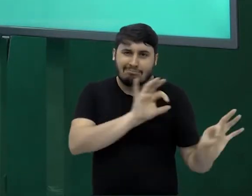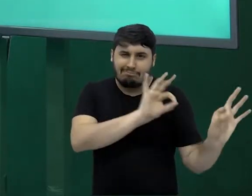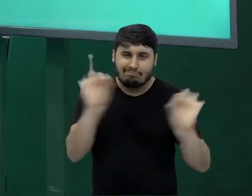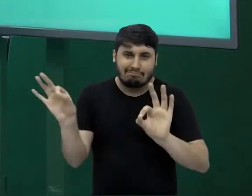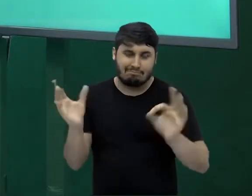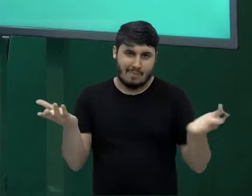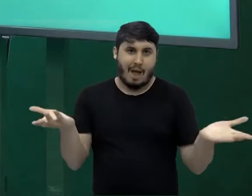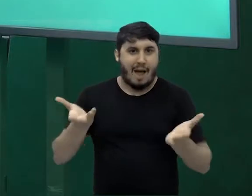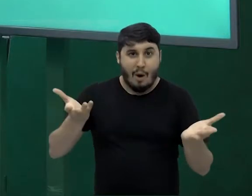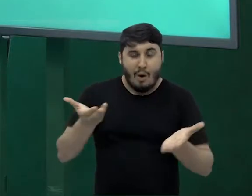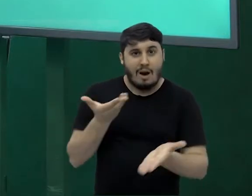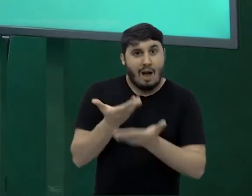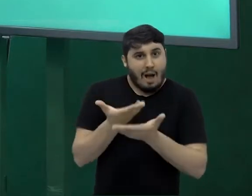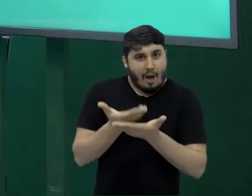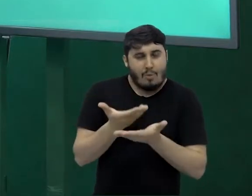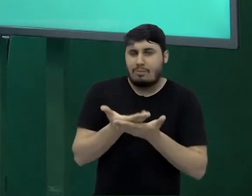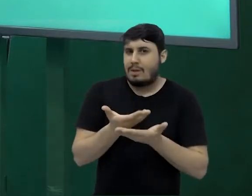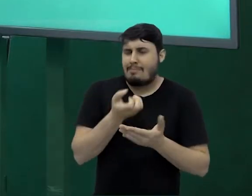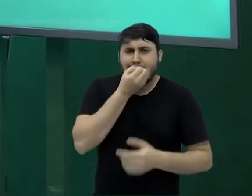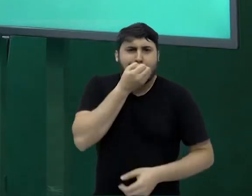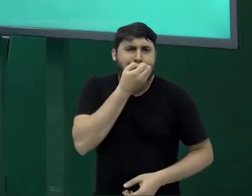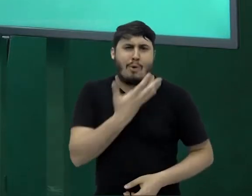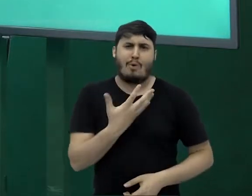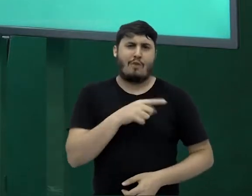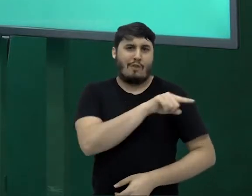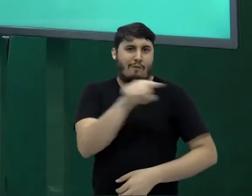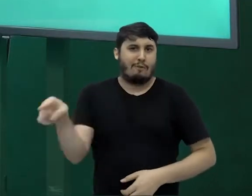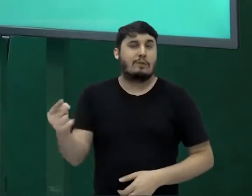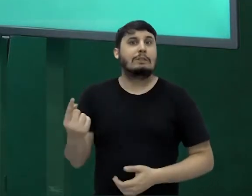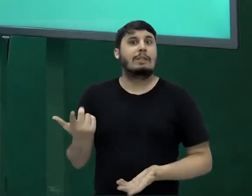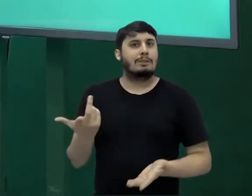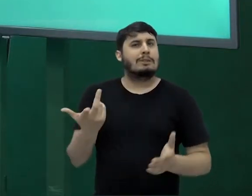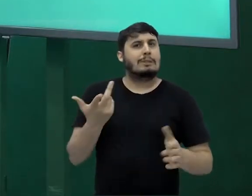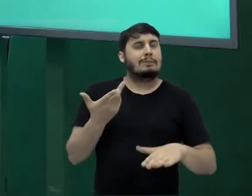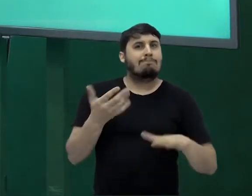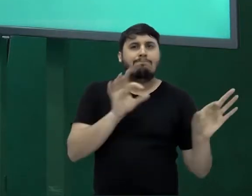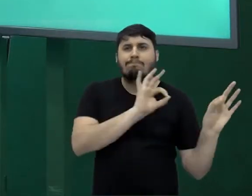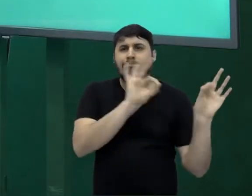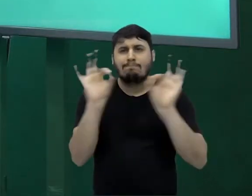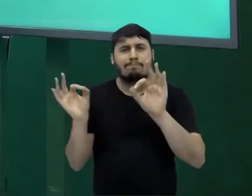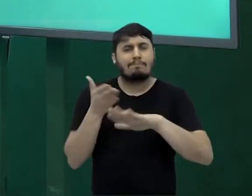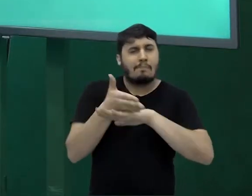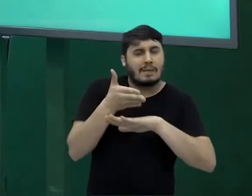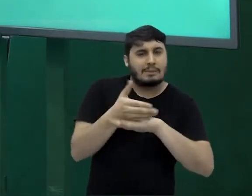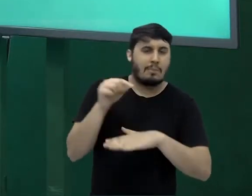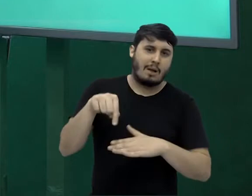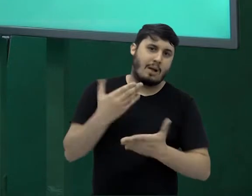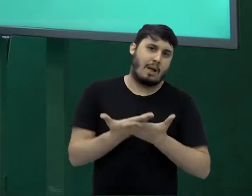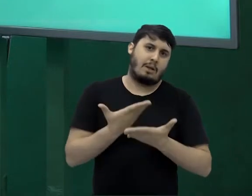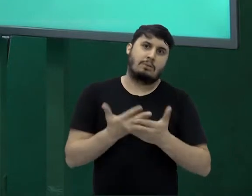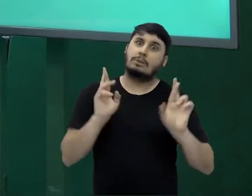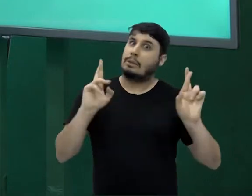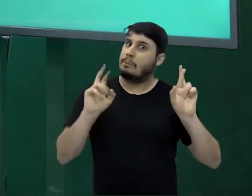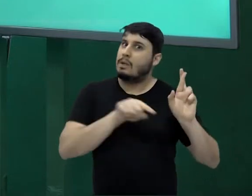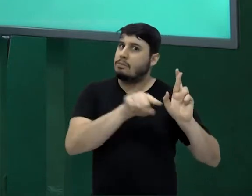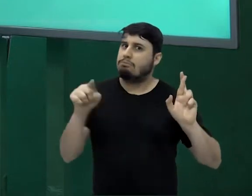agora, que bom que vocês estão aqui, tá? Espero que vocês estejam bem, estejam todos